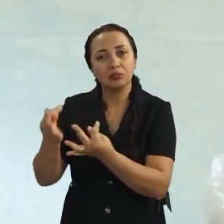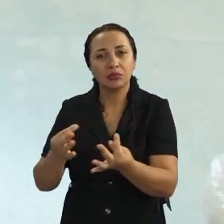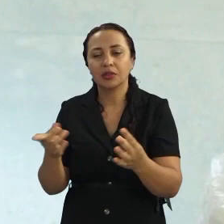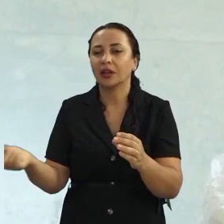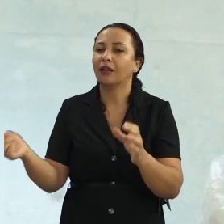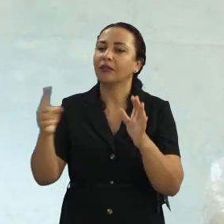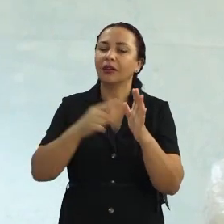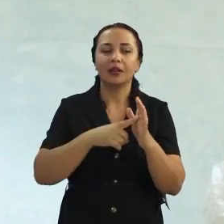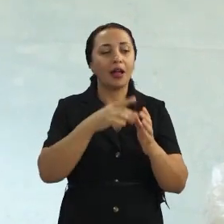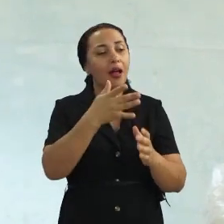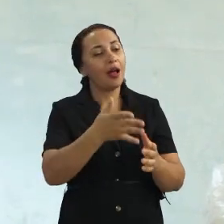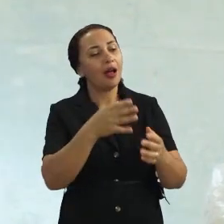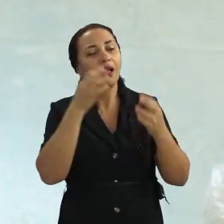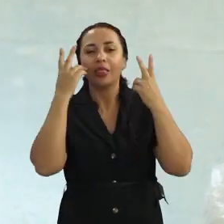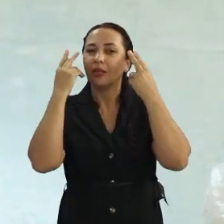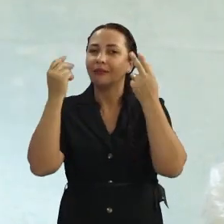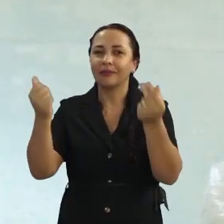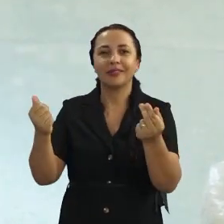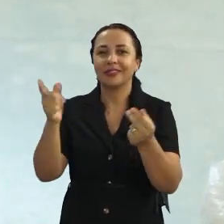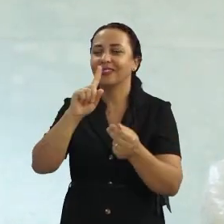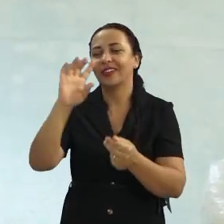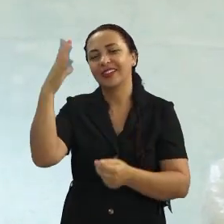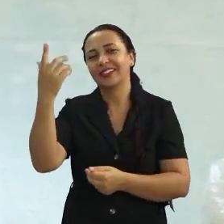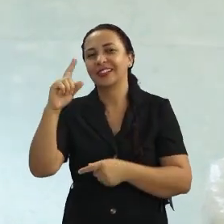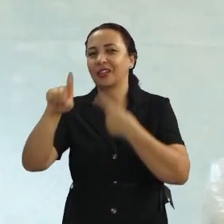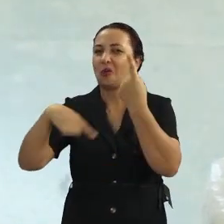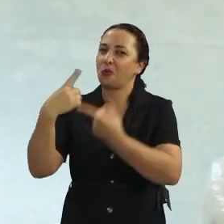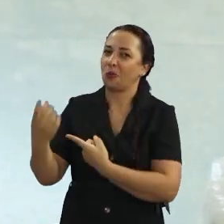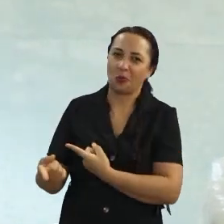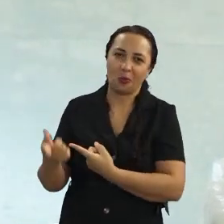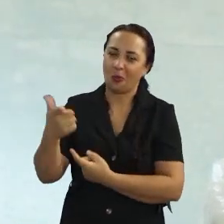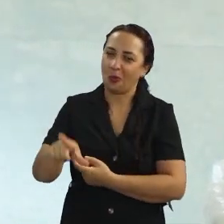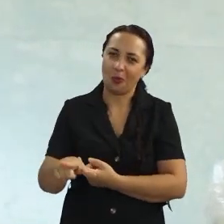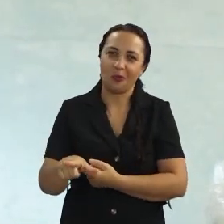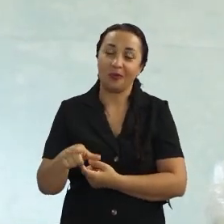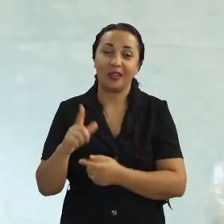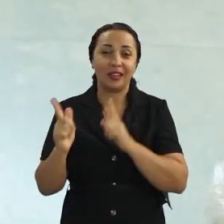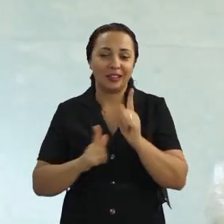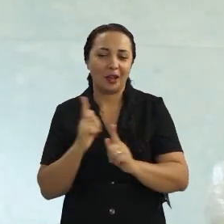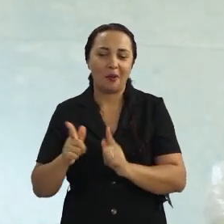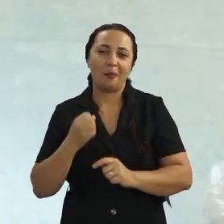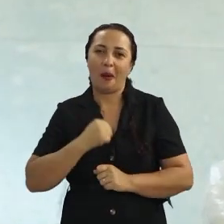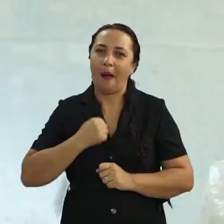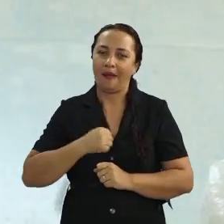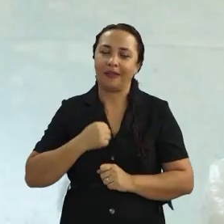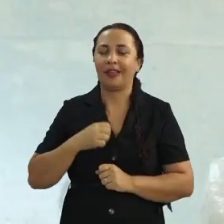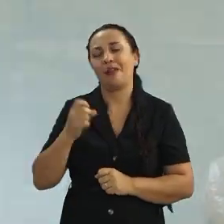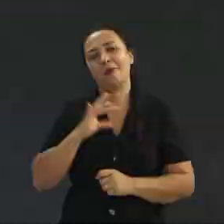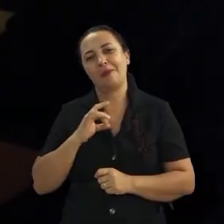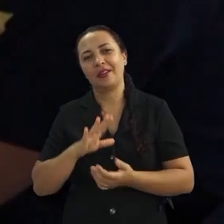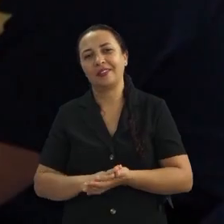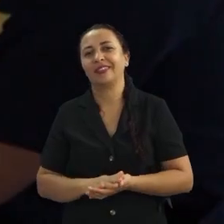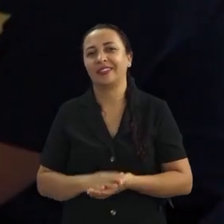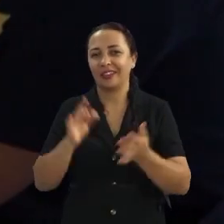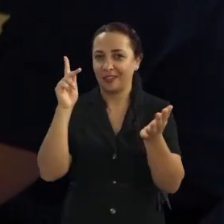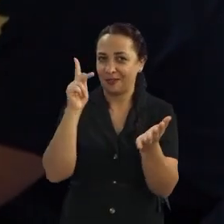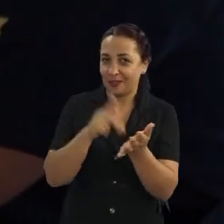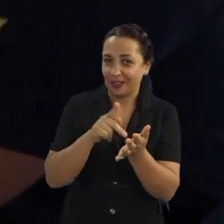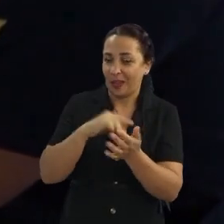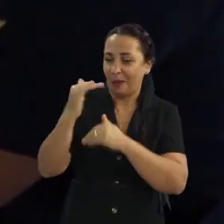ele já volta mais tranquilo sabendo que tipo aquilo não vai acontecer novamente né que as coisas que geralmente geralmente ansiedade então